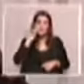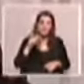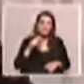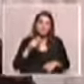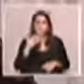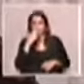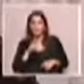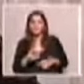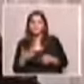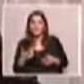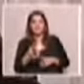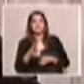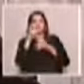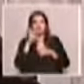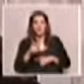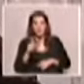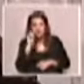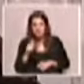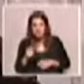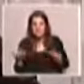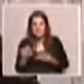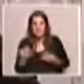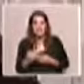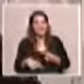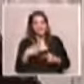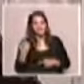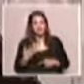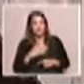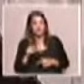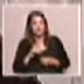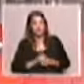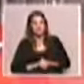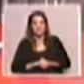Laticínio ao turismo. Senão peçamos a dar um tiro ao turismo. O Frederico Freitas não ia gostar.